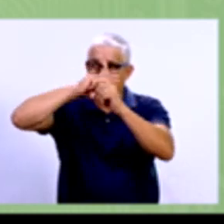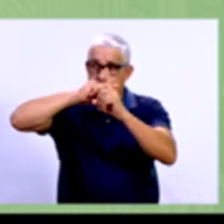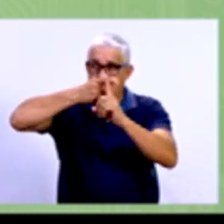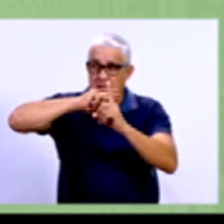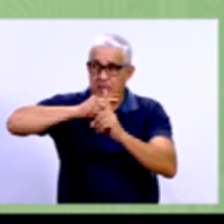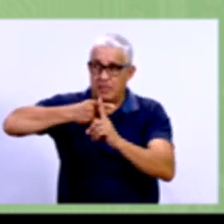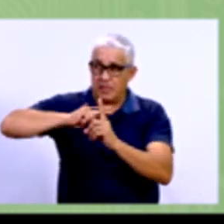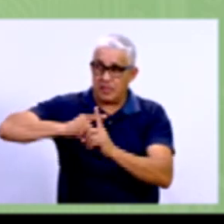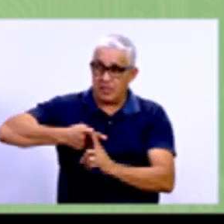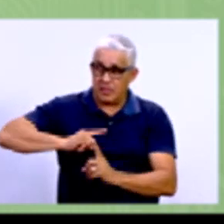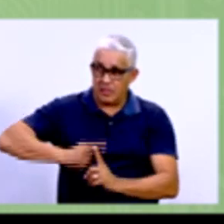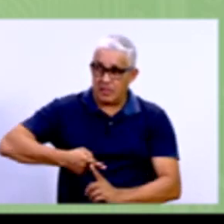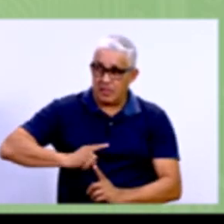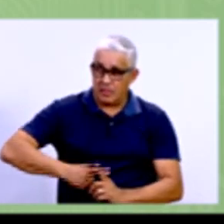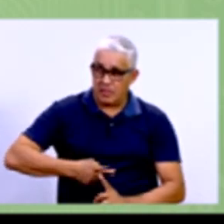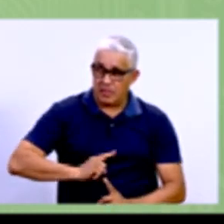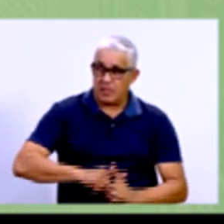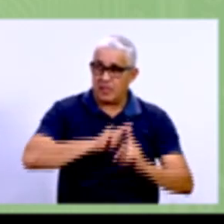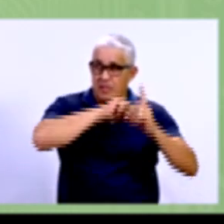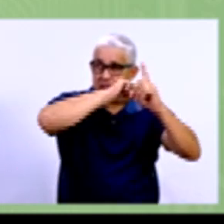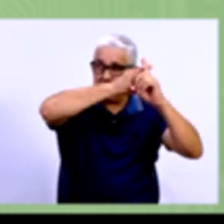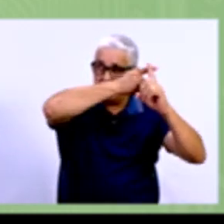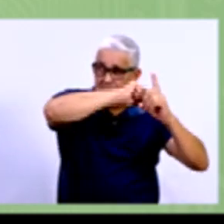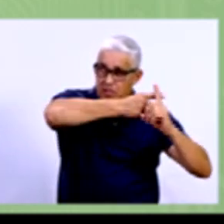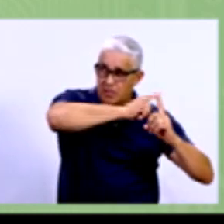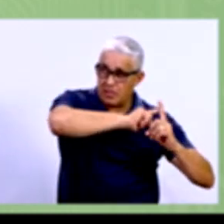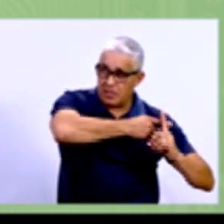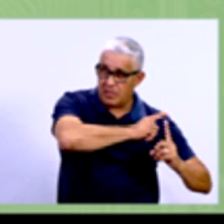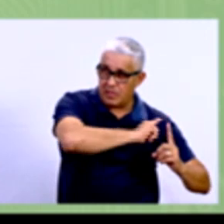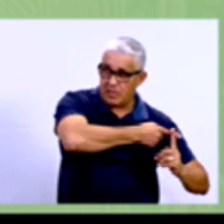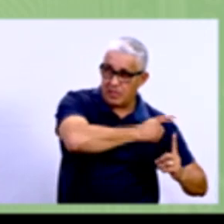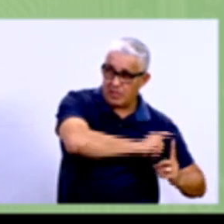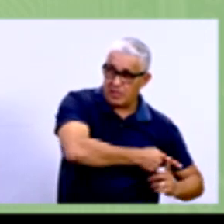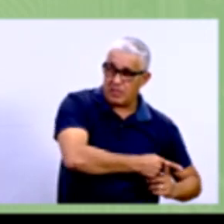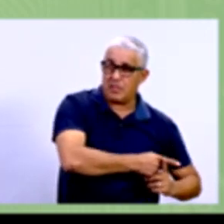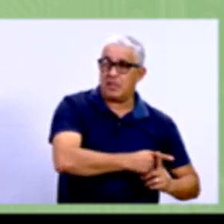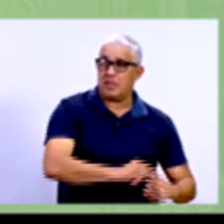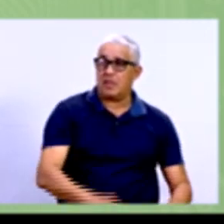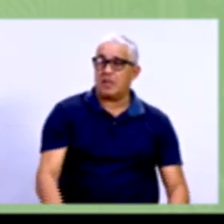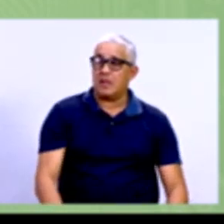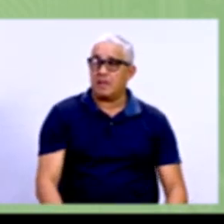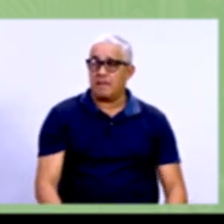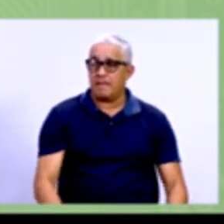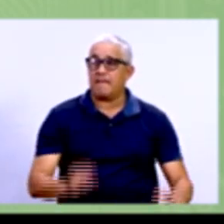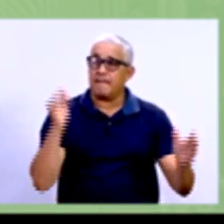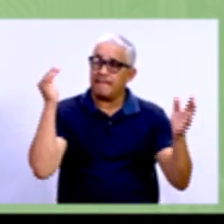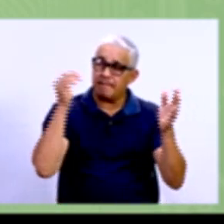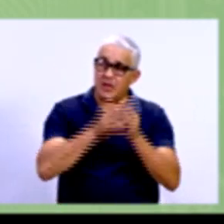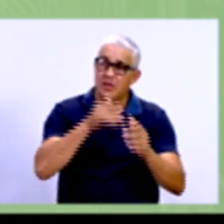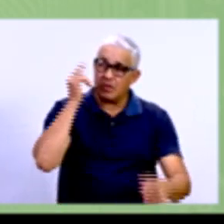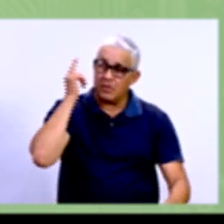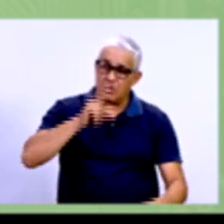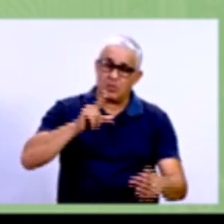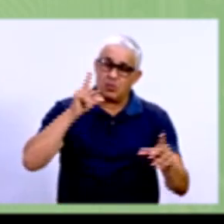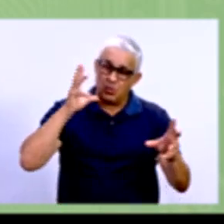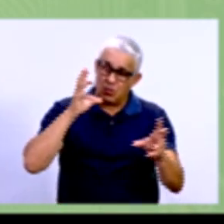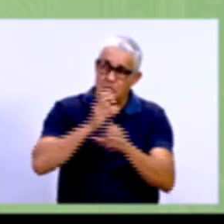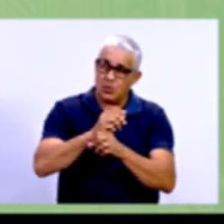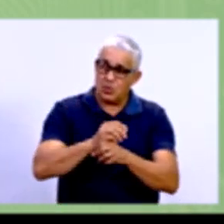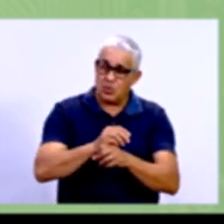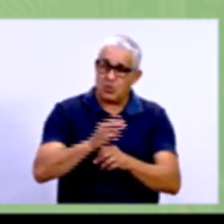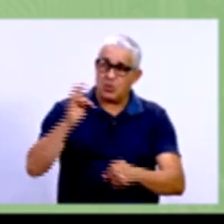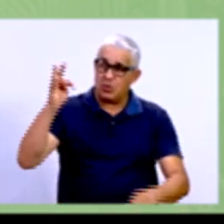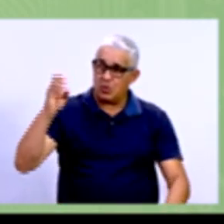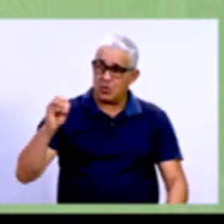só a gente fazer aqui o x vezes y e ir encontrando os valores até a gente chegar no total, a soma